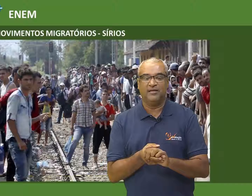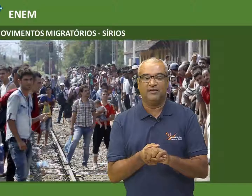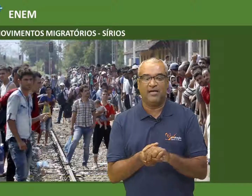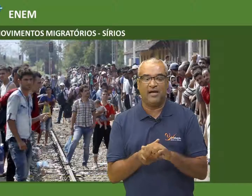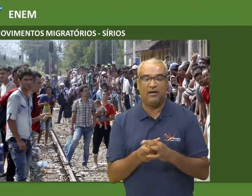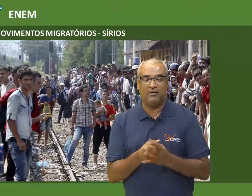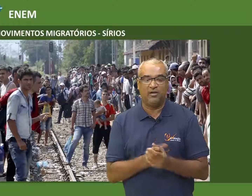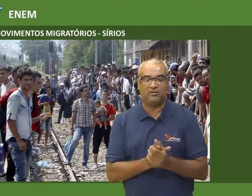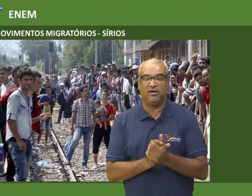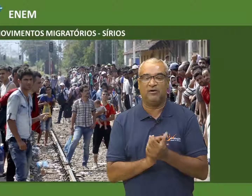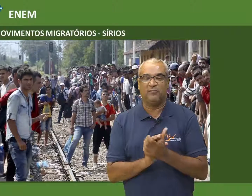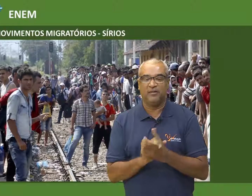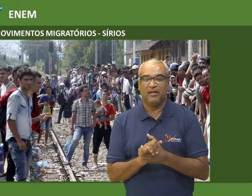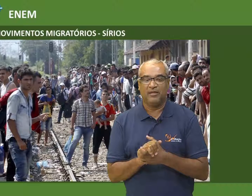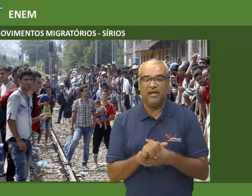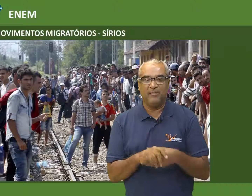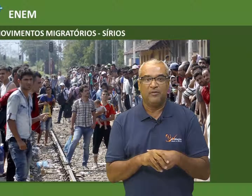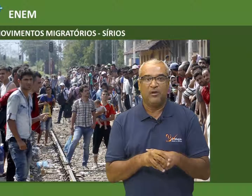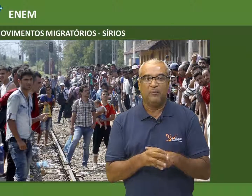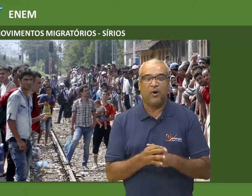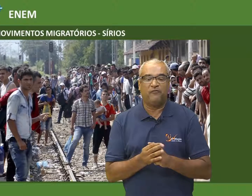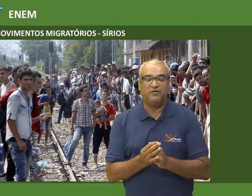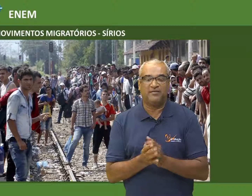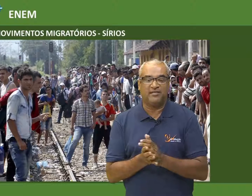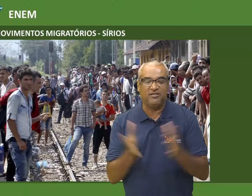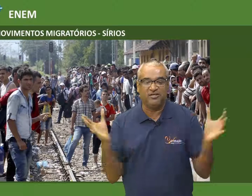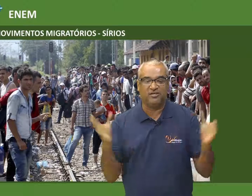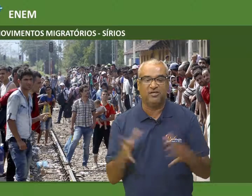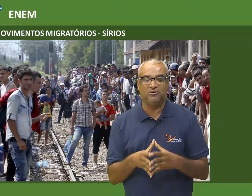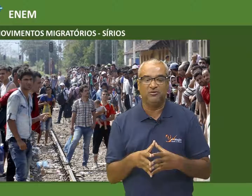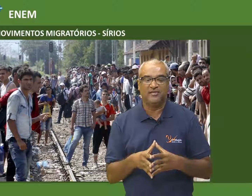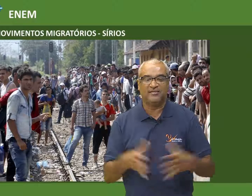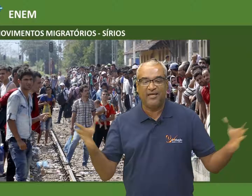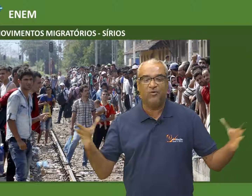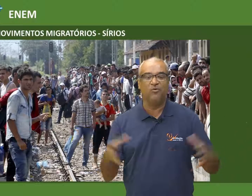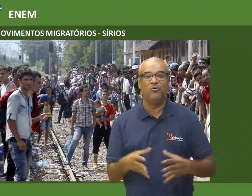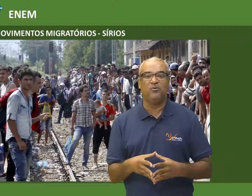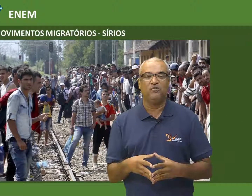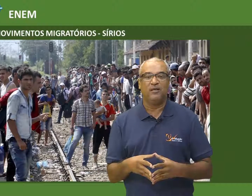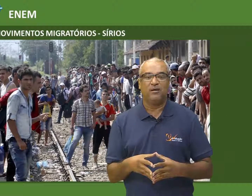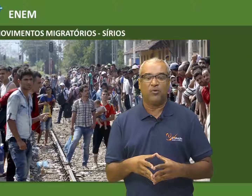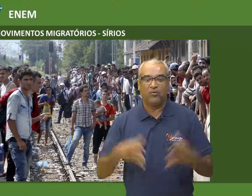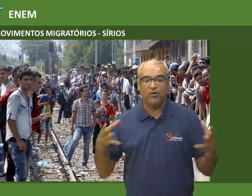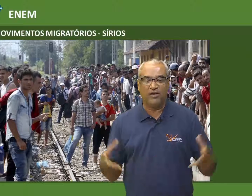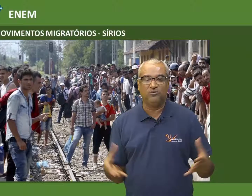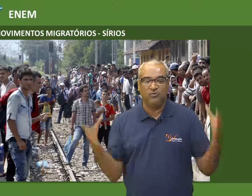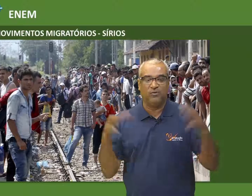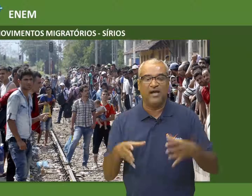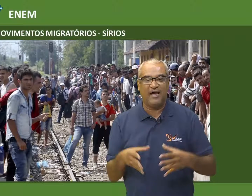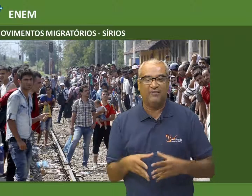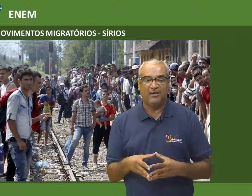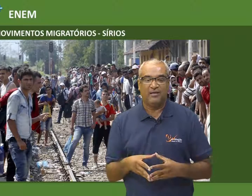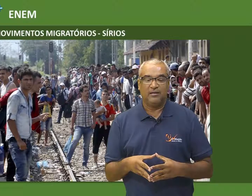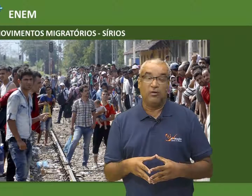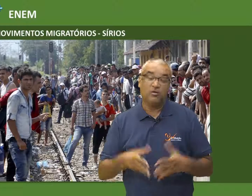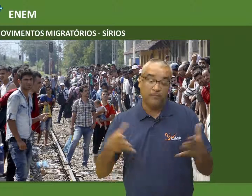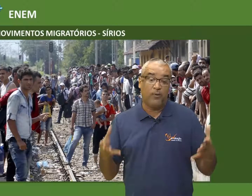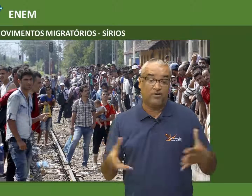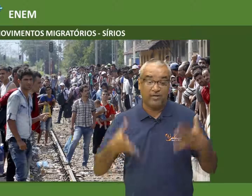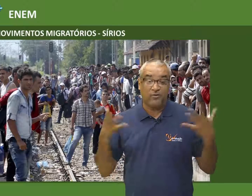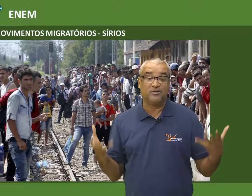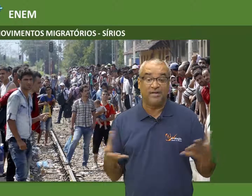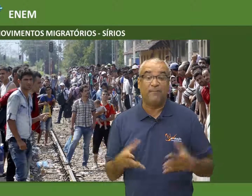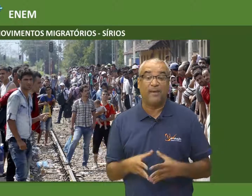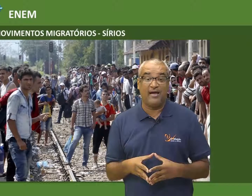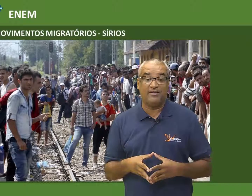gente encerrar. Olha só aí, ó, né? Povos sem destino, sem rumo, procurando um lugar onde